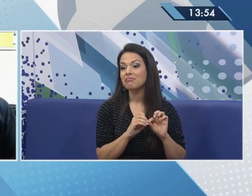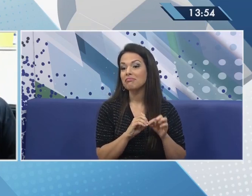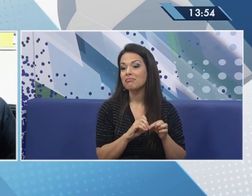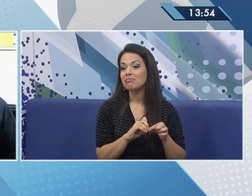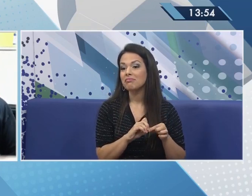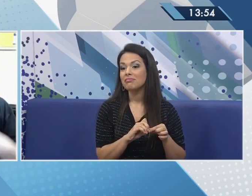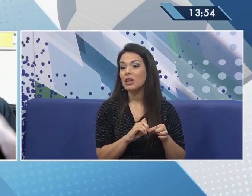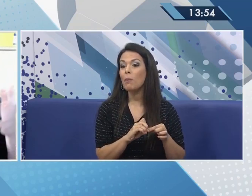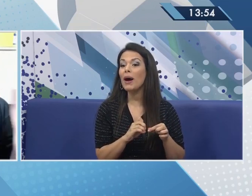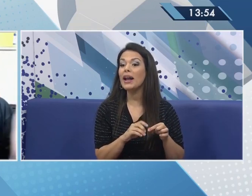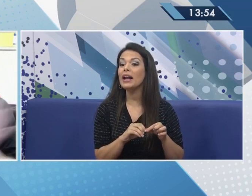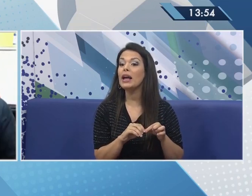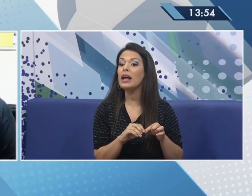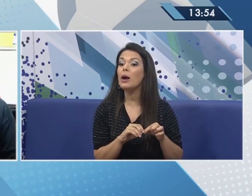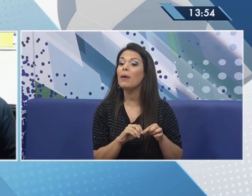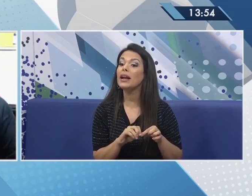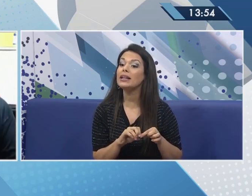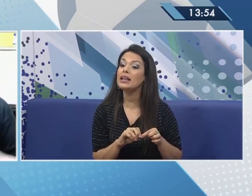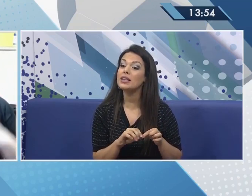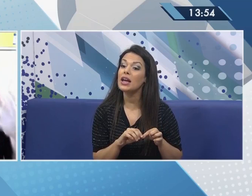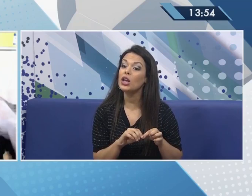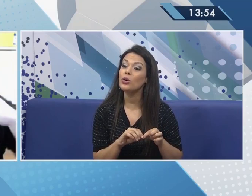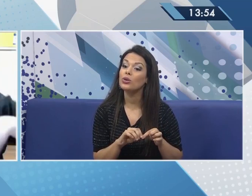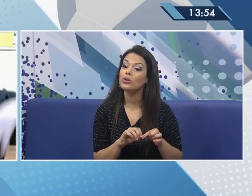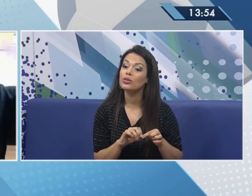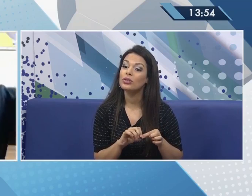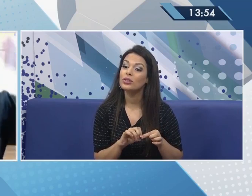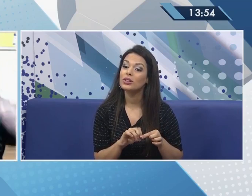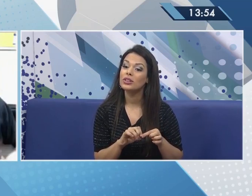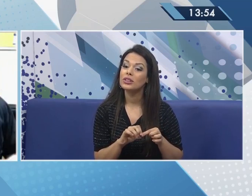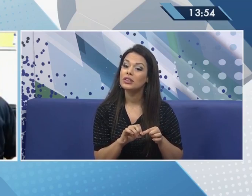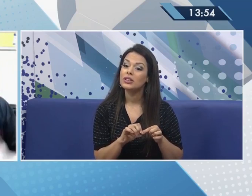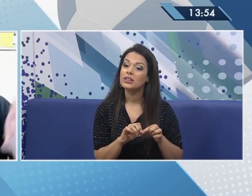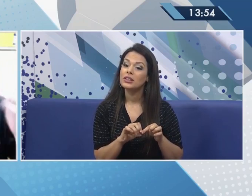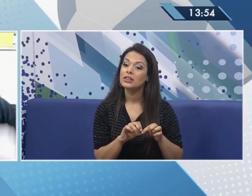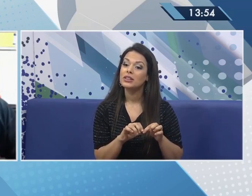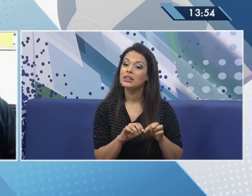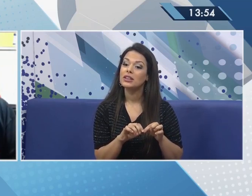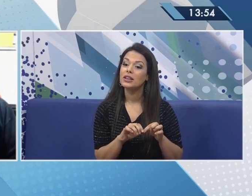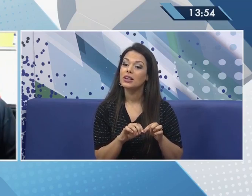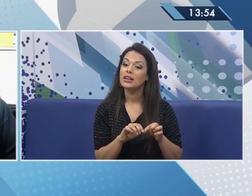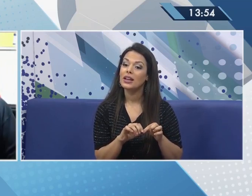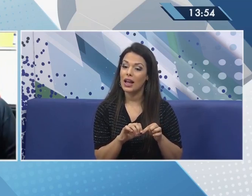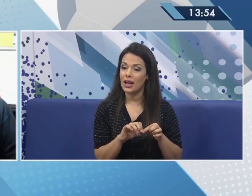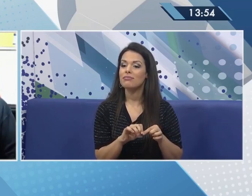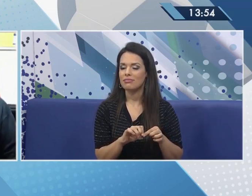campeão Carioca Sub-20 aí, ô Sapito. Eu parei na Taça Rio. Porque sobe o moleque aí, pô. Botafogo também,